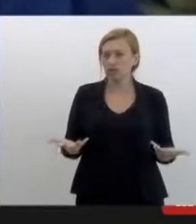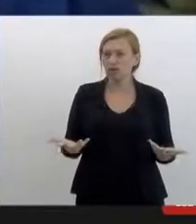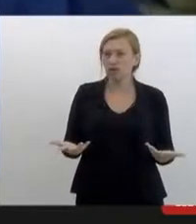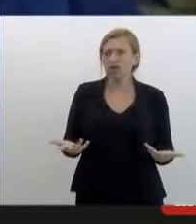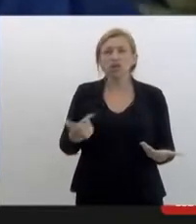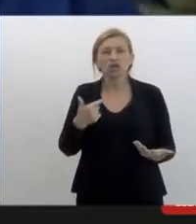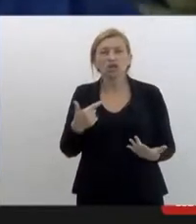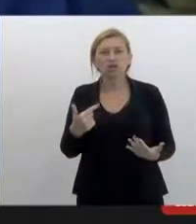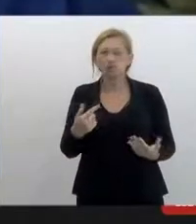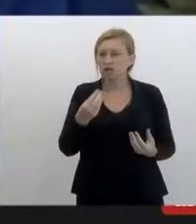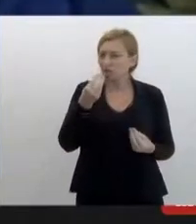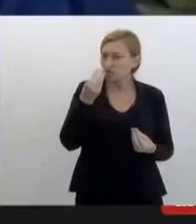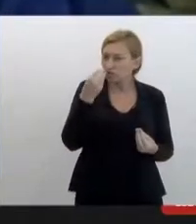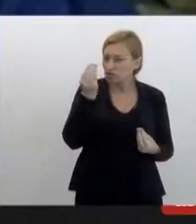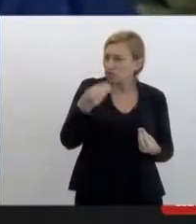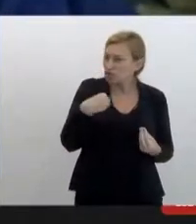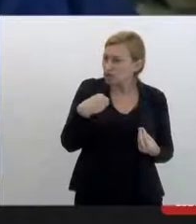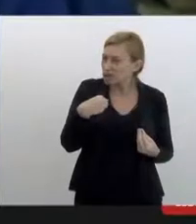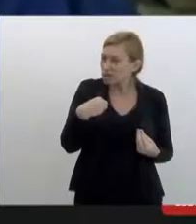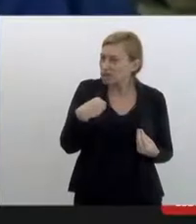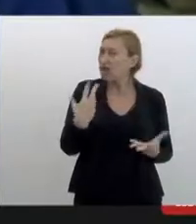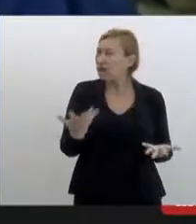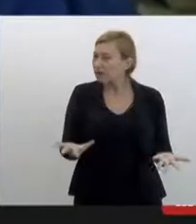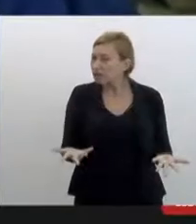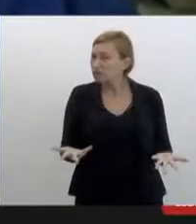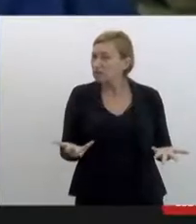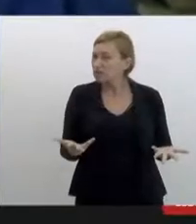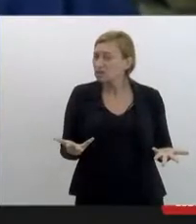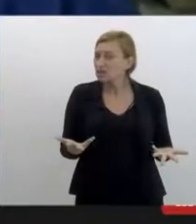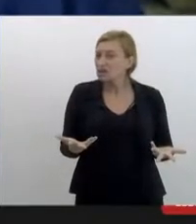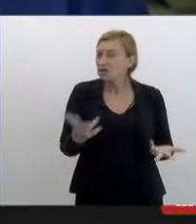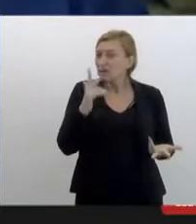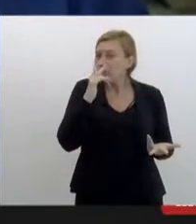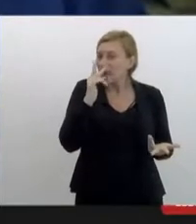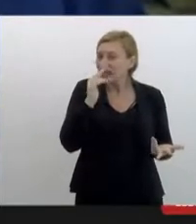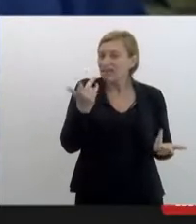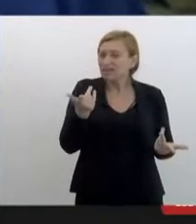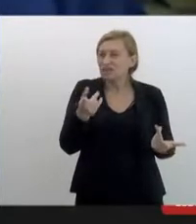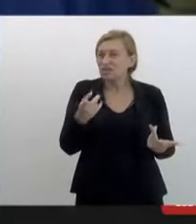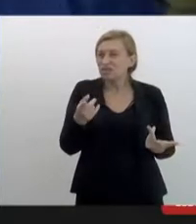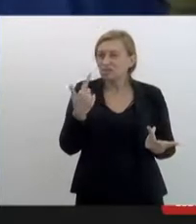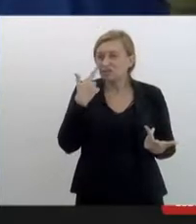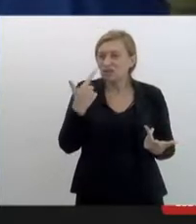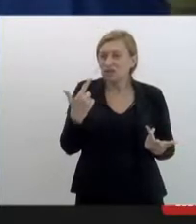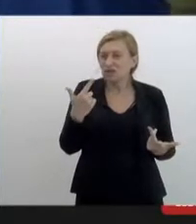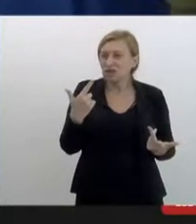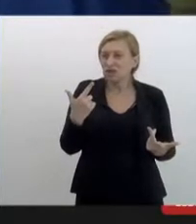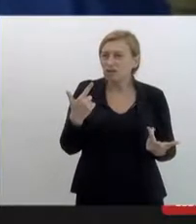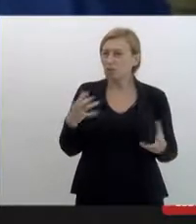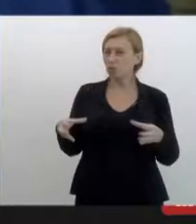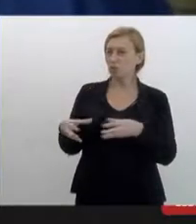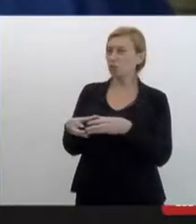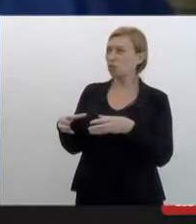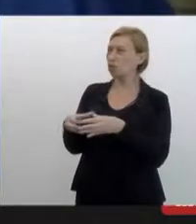somos tratados, entes públicos, como se nós estivéssemos lidando realmente com uma potência estrangeira.